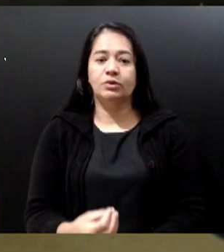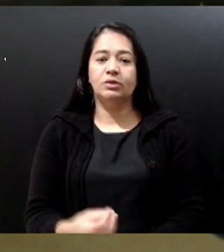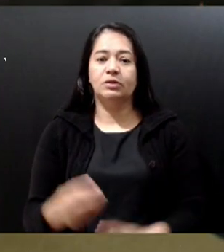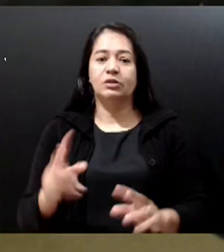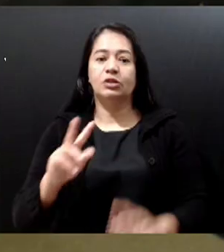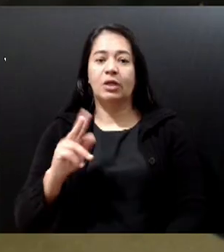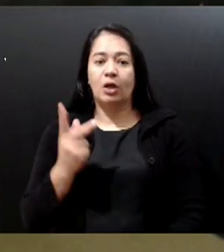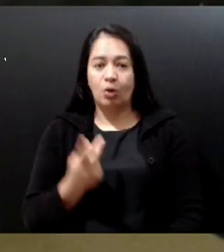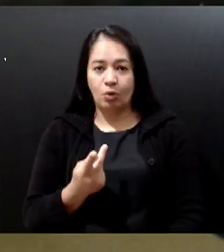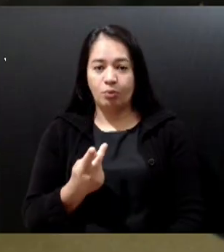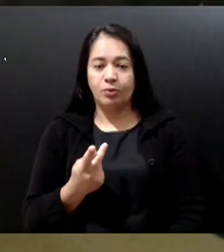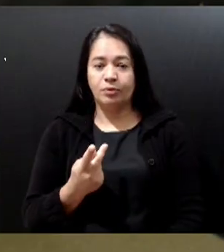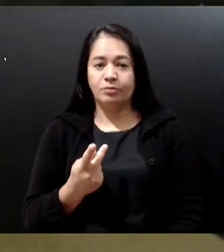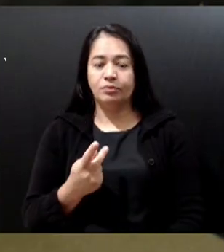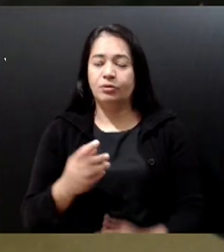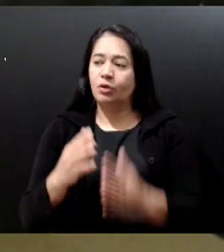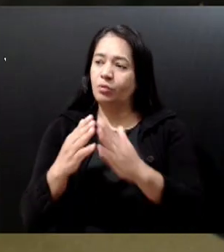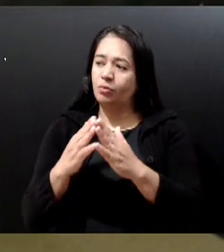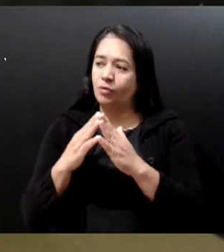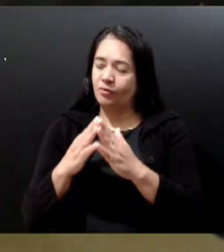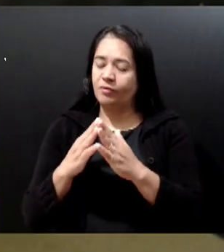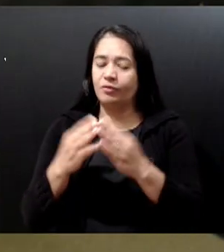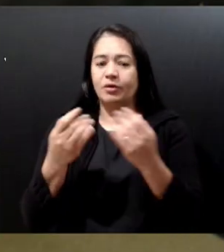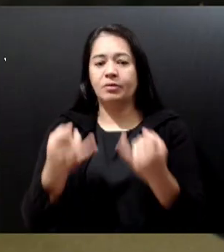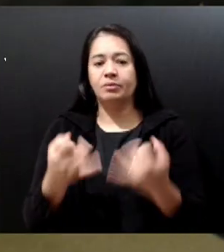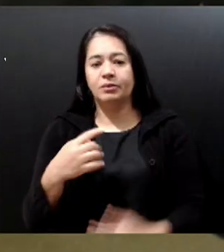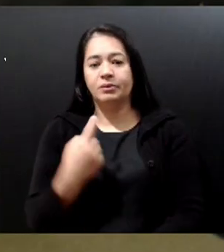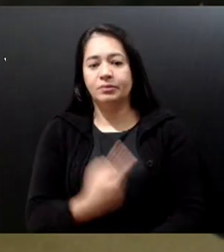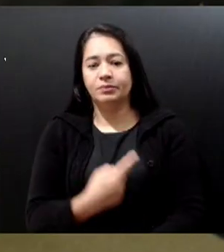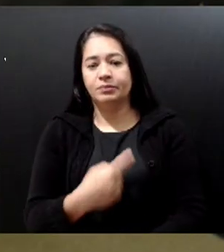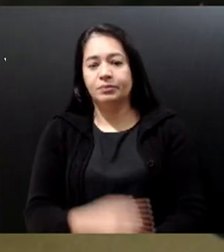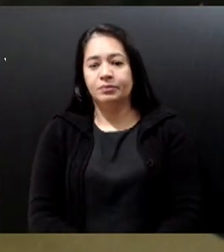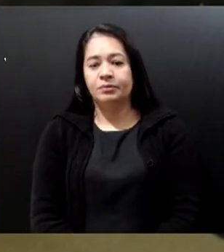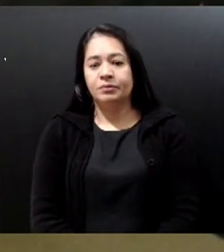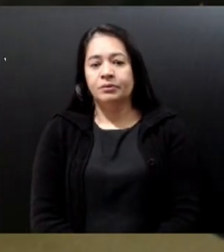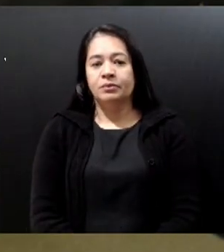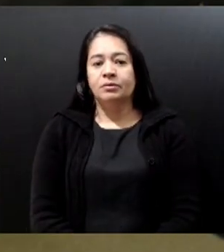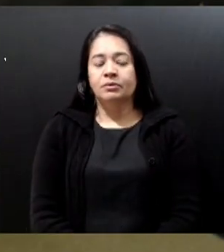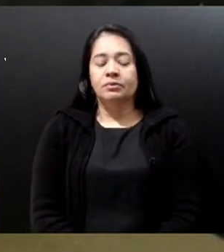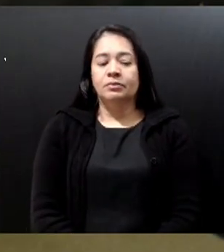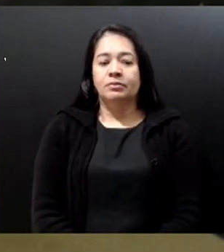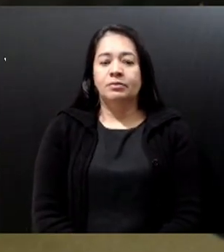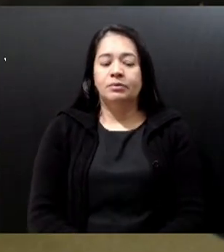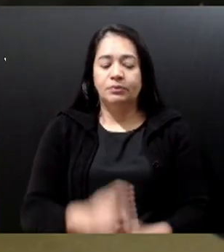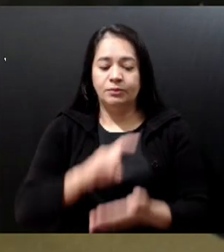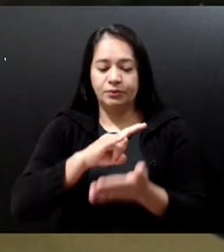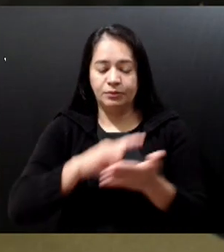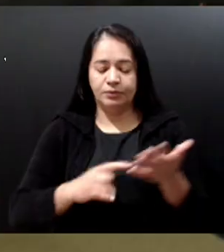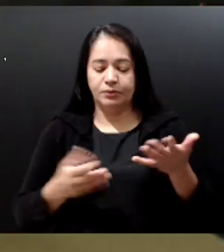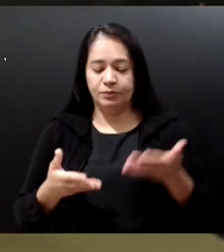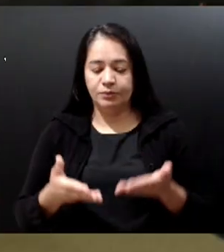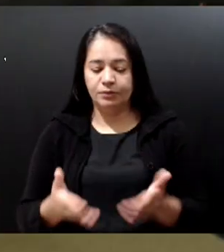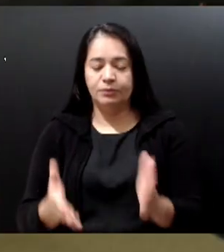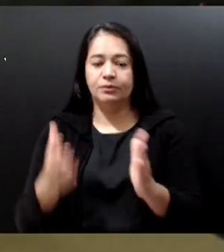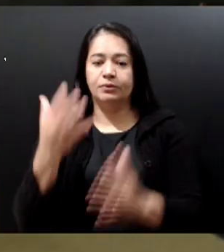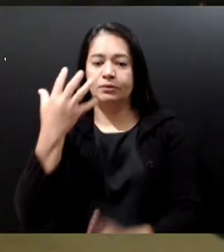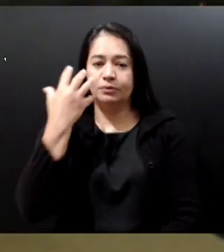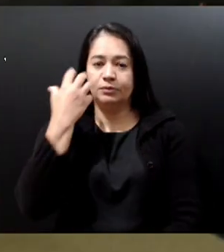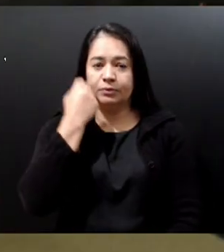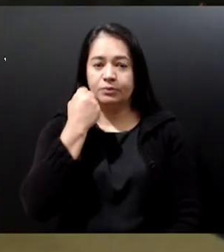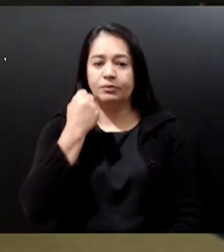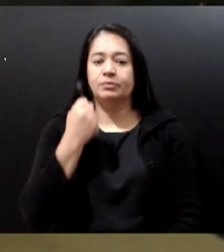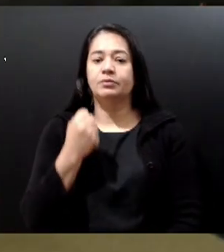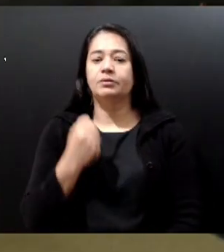pode explicar para a gente, por exemplo, registro de nascimento, adoção, guarda compartilhada, né, como